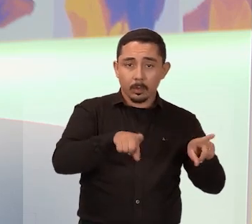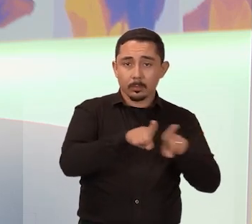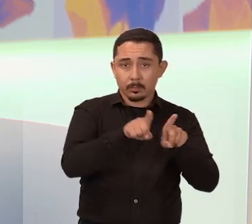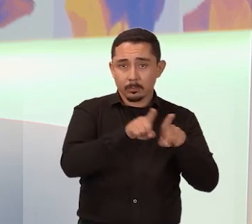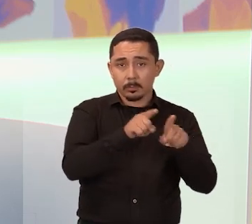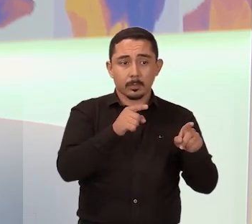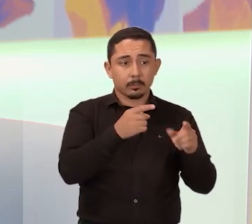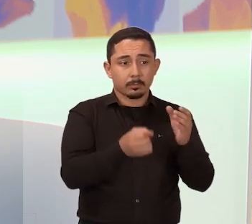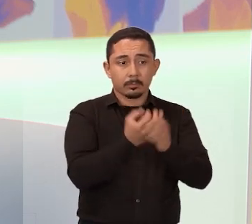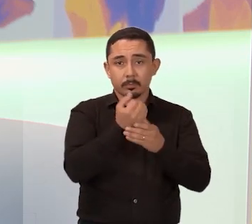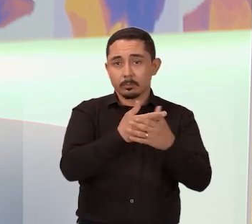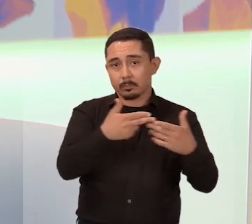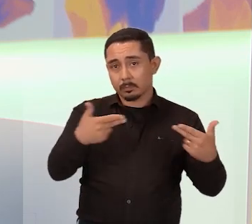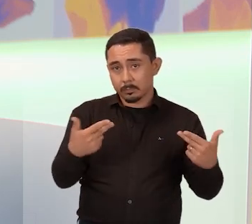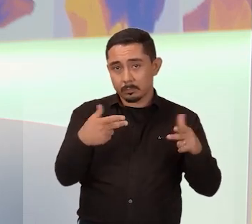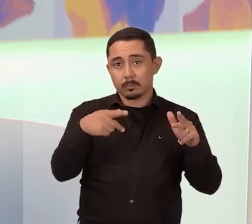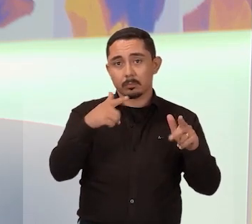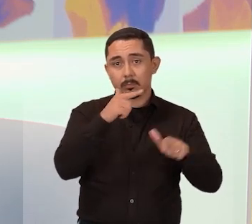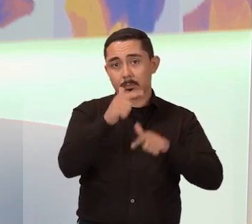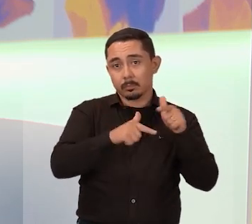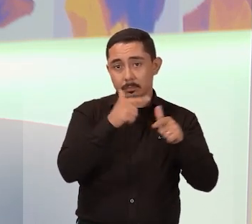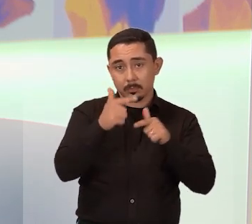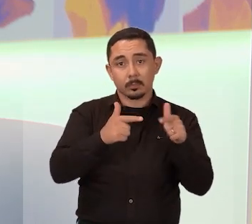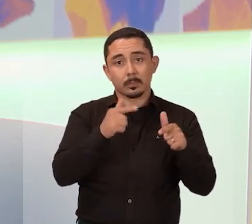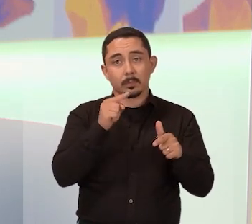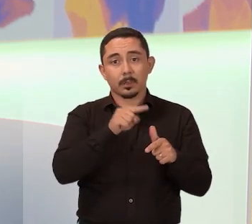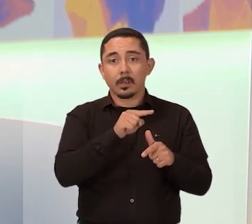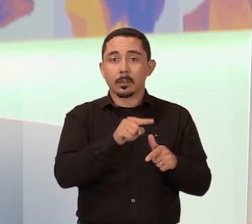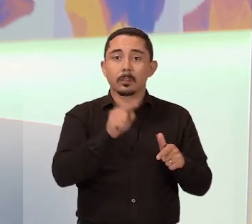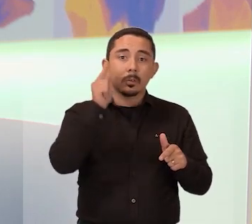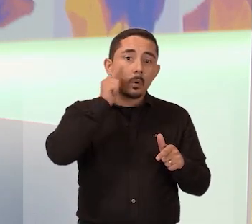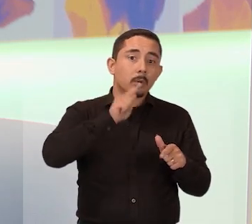meios de produção, de forma que os trabalhadores e trabalhadoras